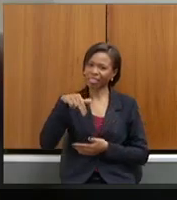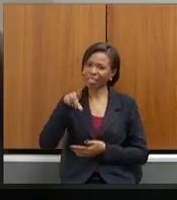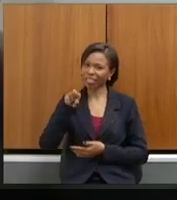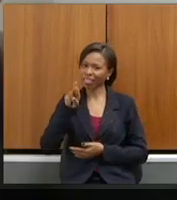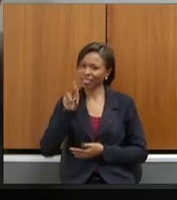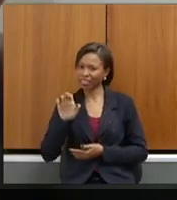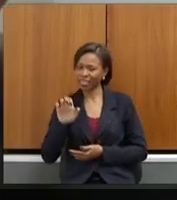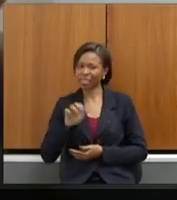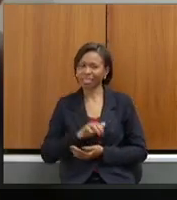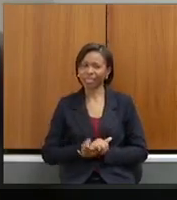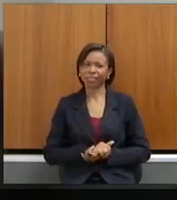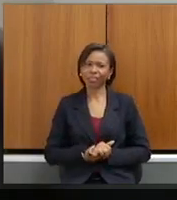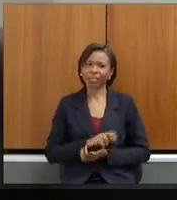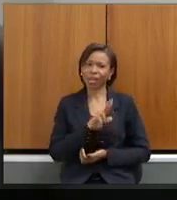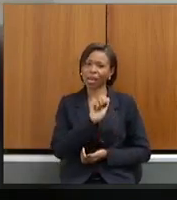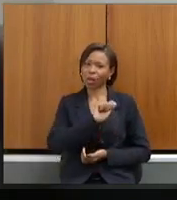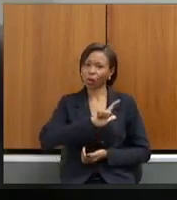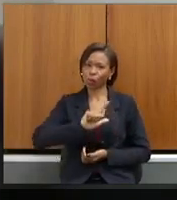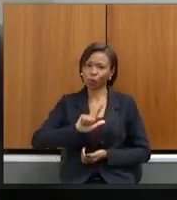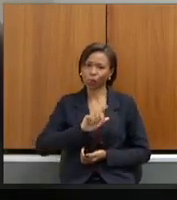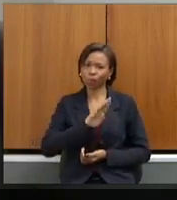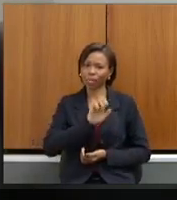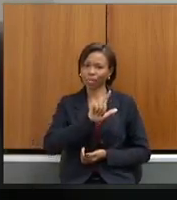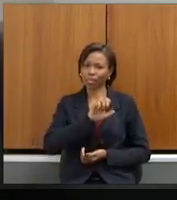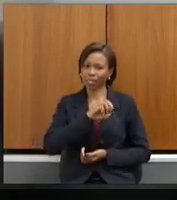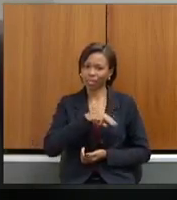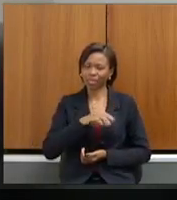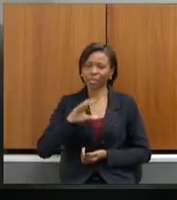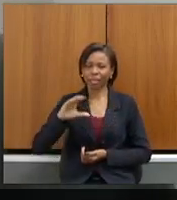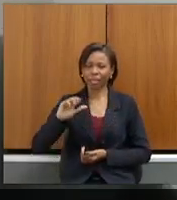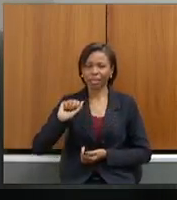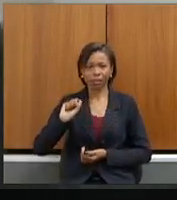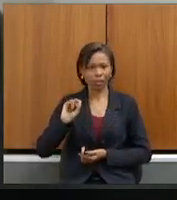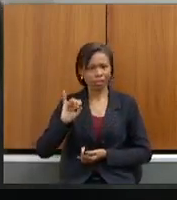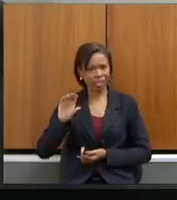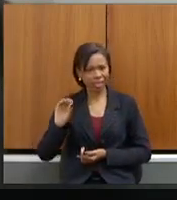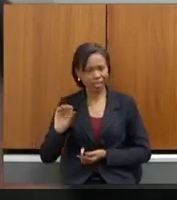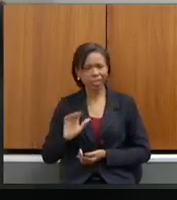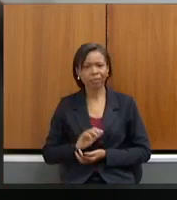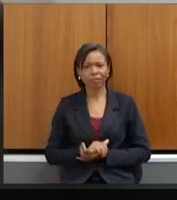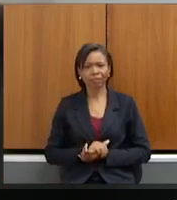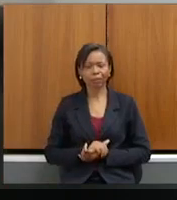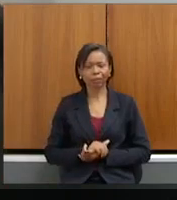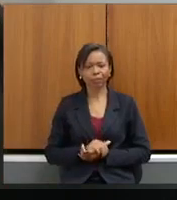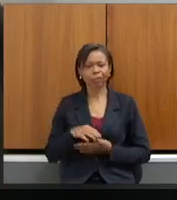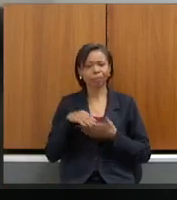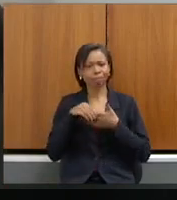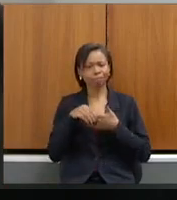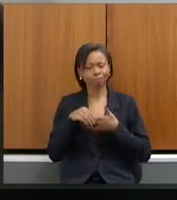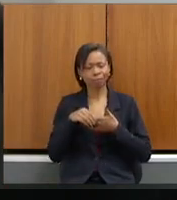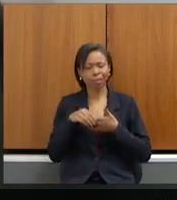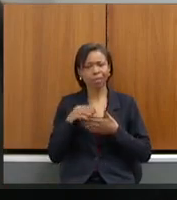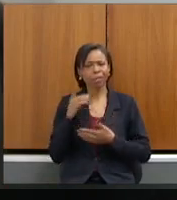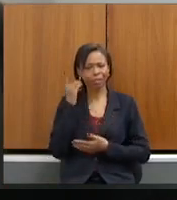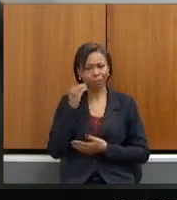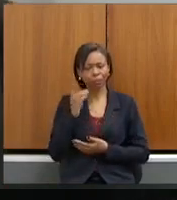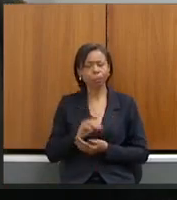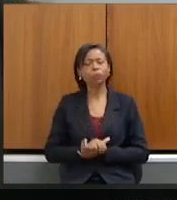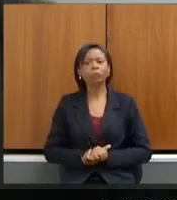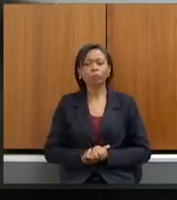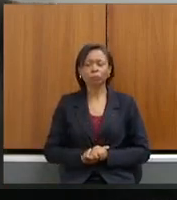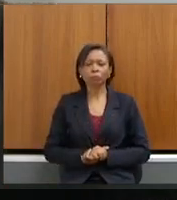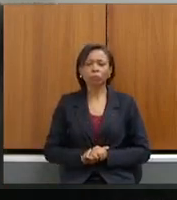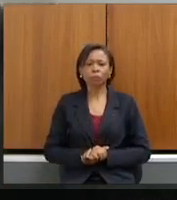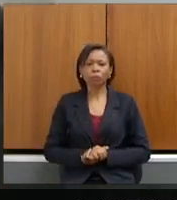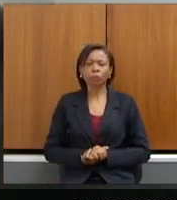o João o Raul bem o Cássio complementar dos deputados você já